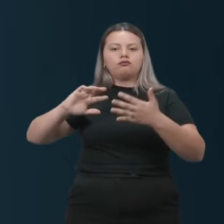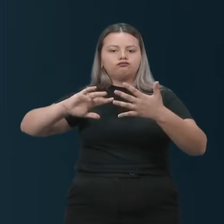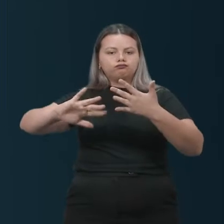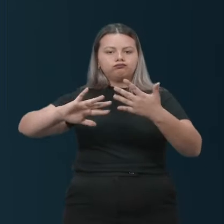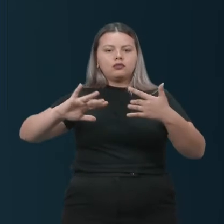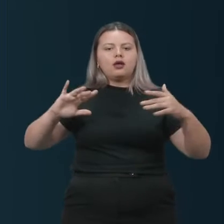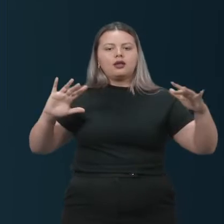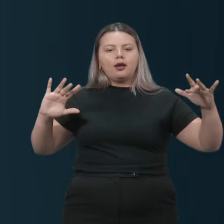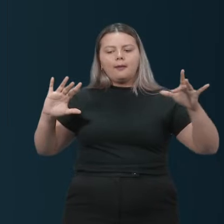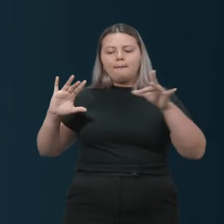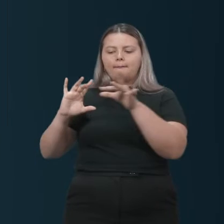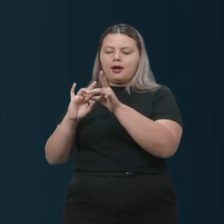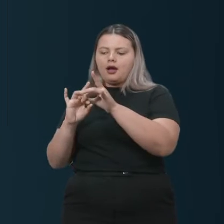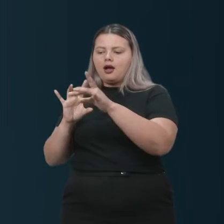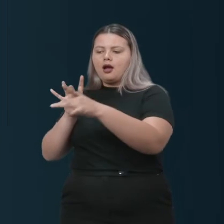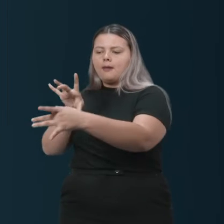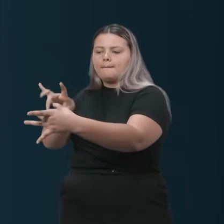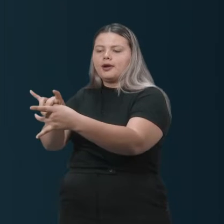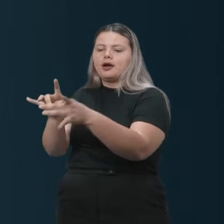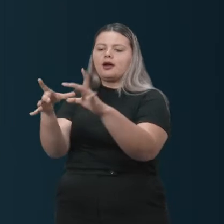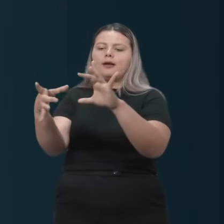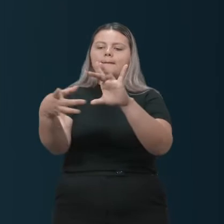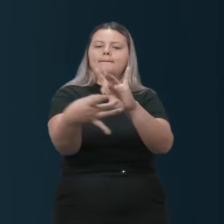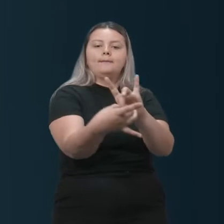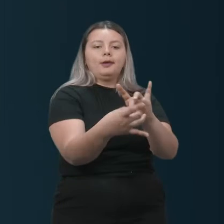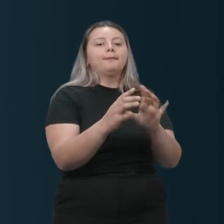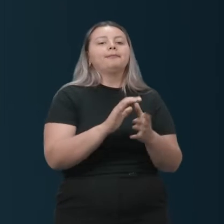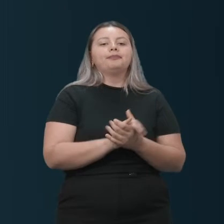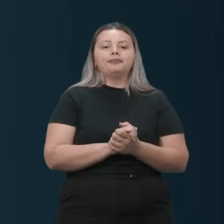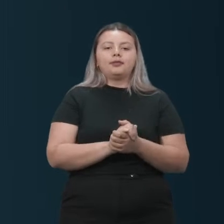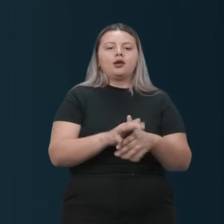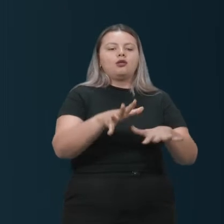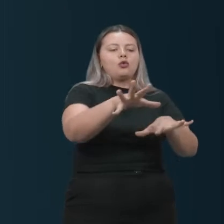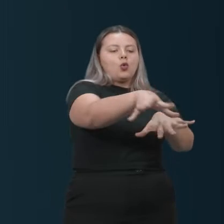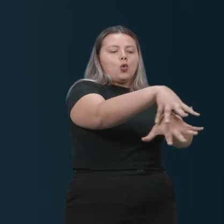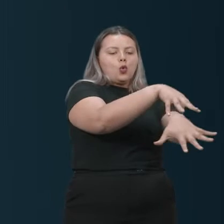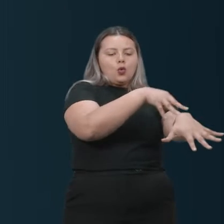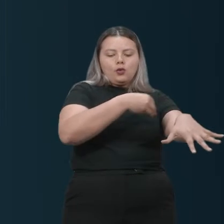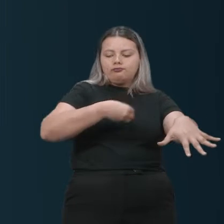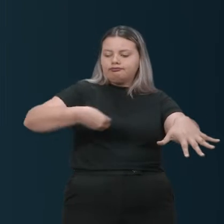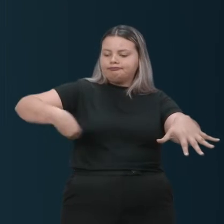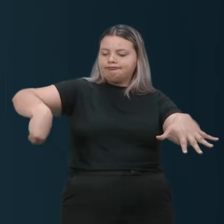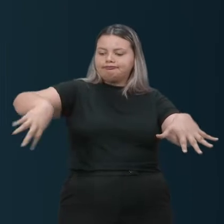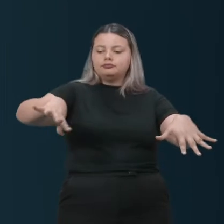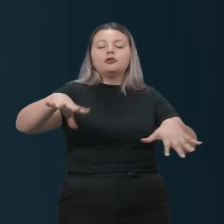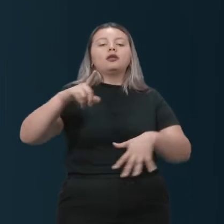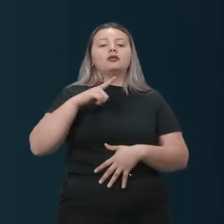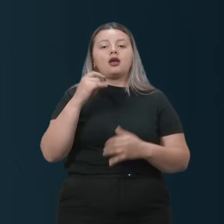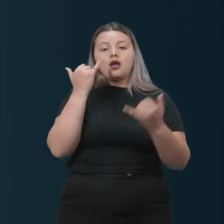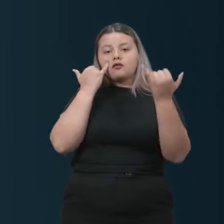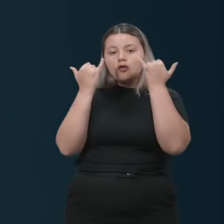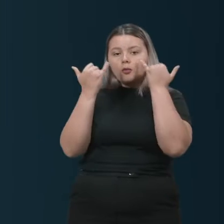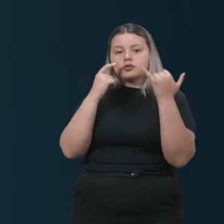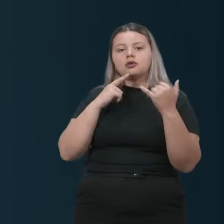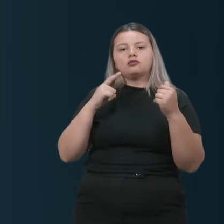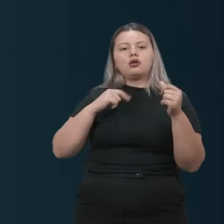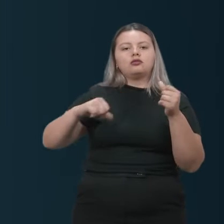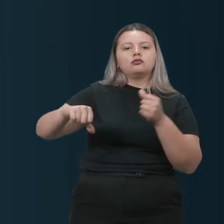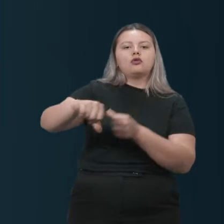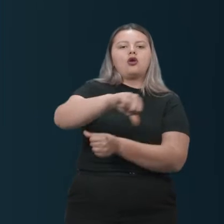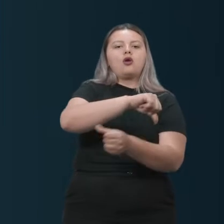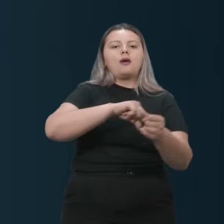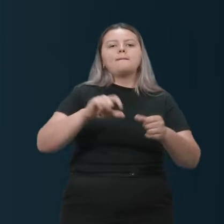que interagem entre si. O transporte de informações pelos neurônios acontece por